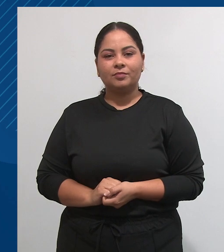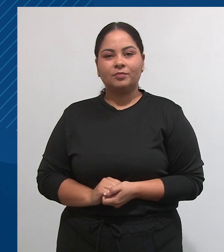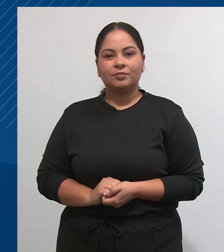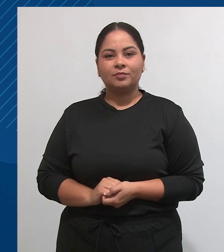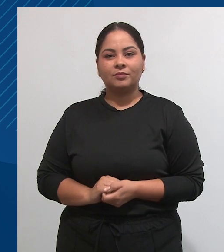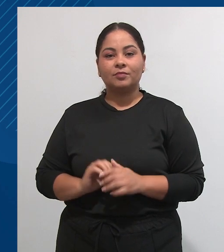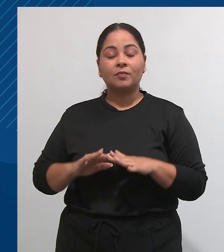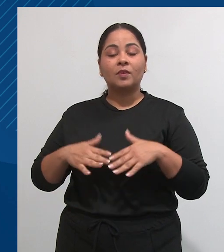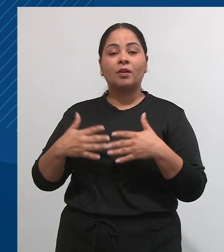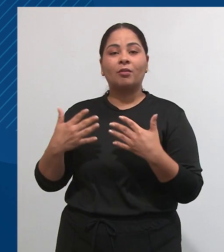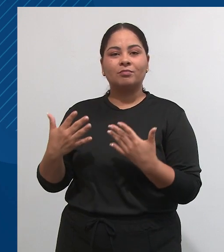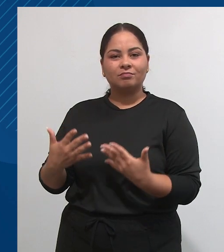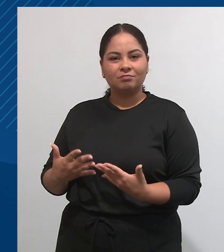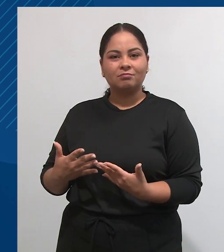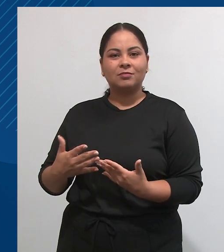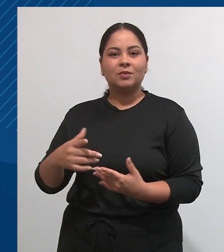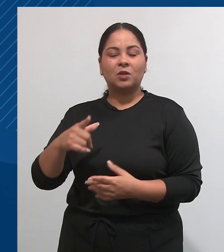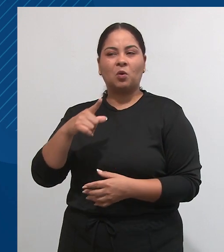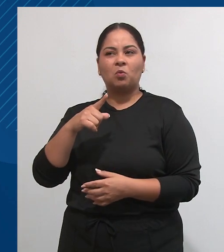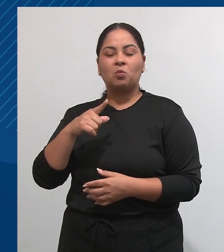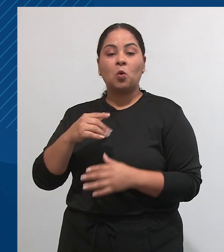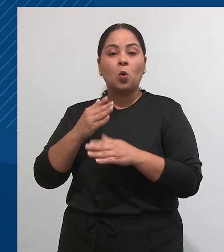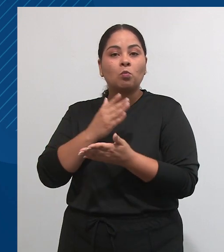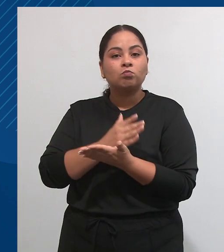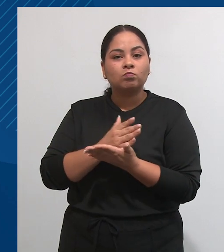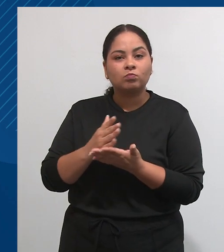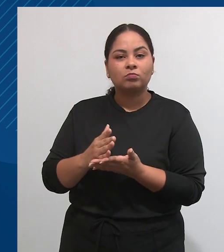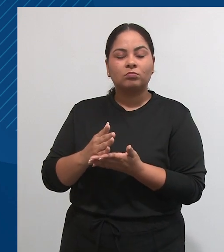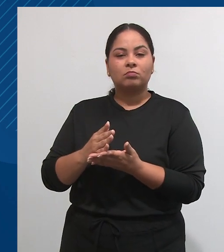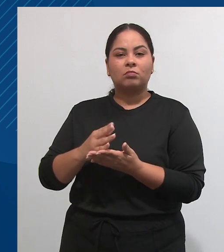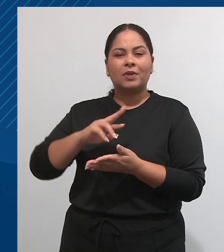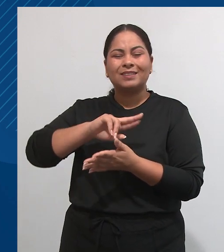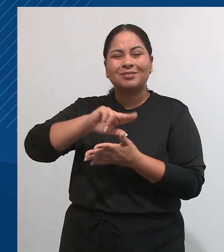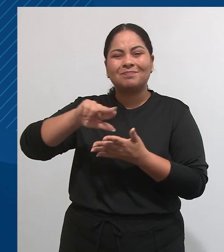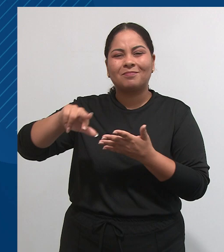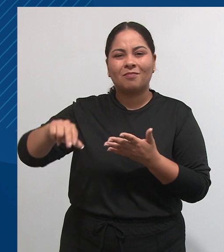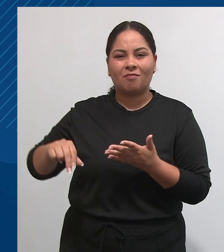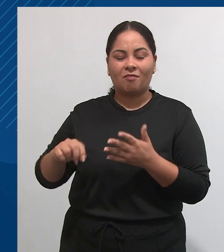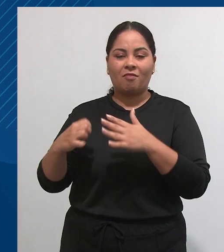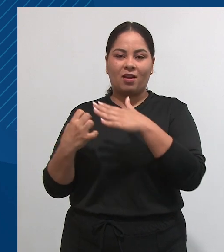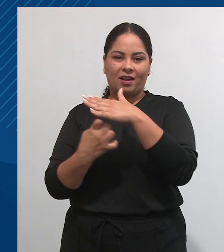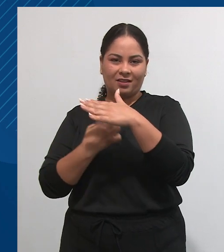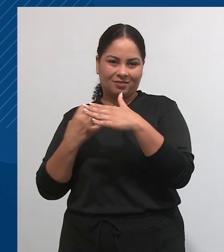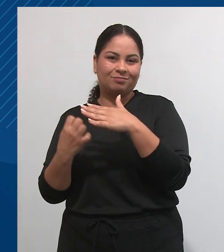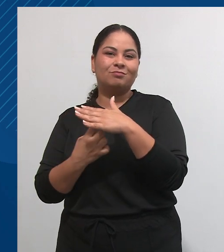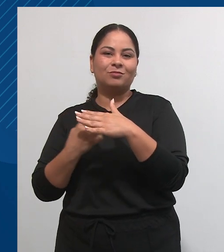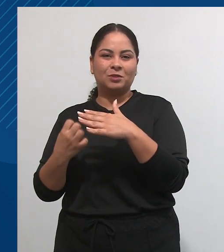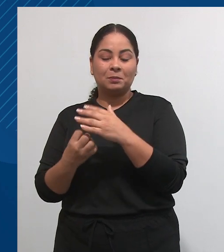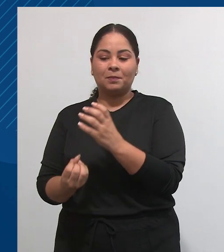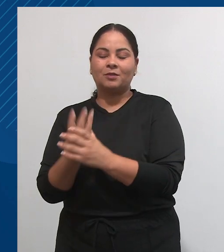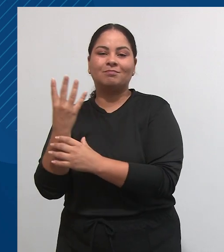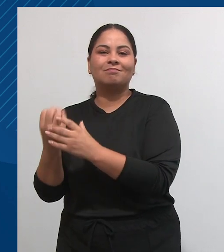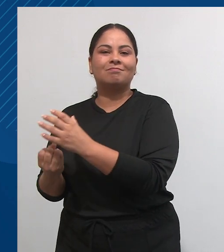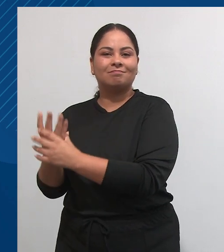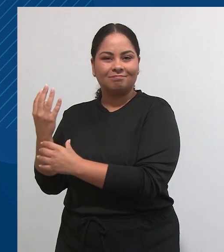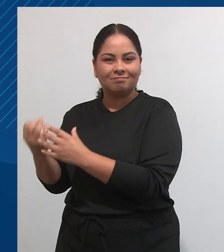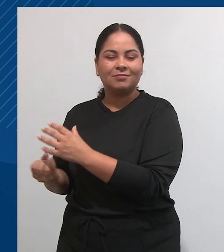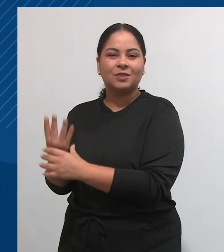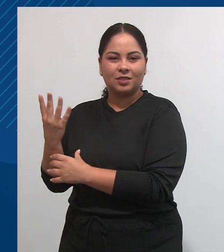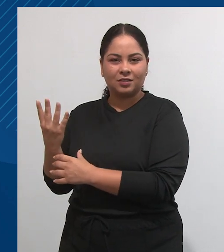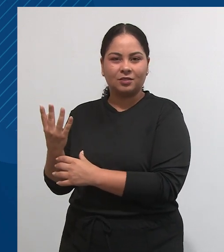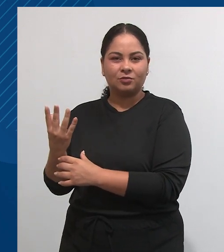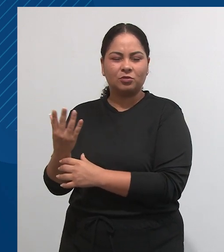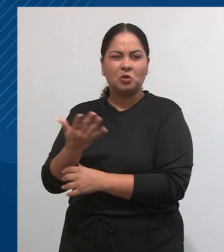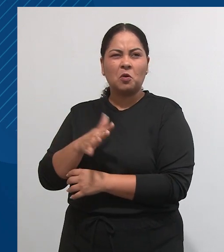E então a gente vai ver vários empreendimentos aí de empresas, né, de 1907 a 1912. Os